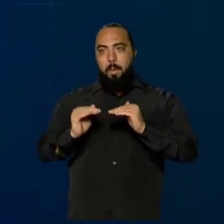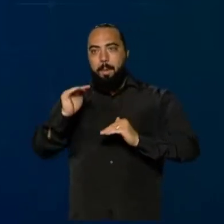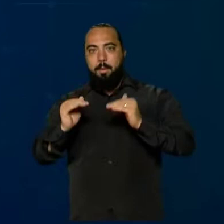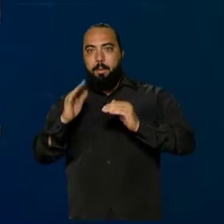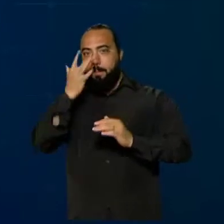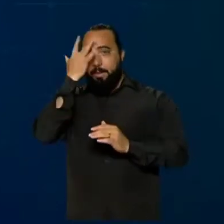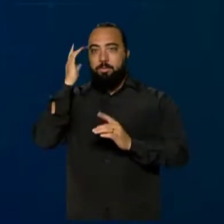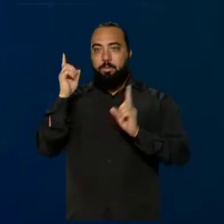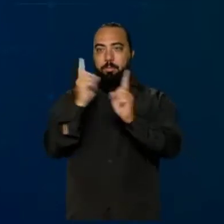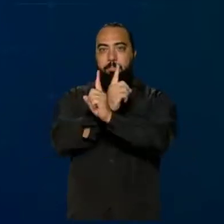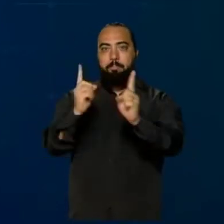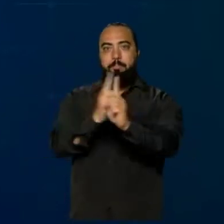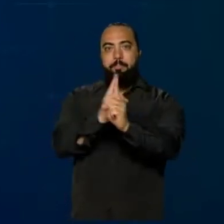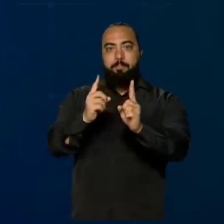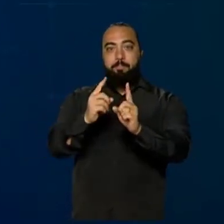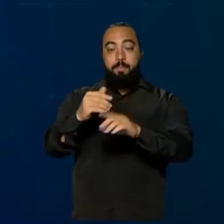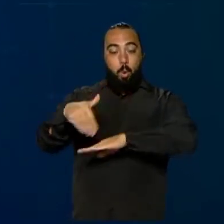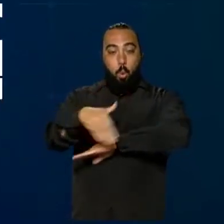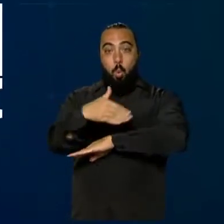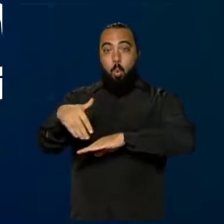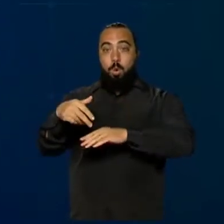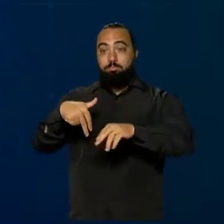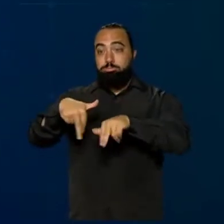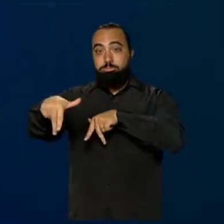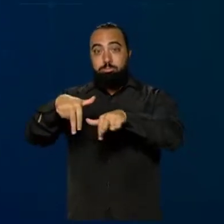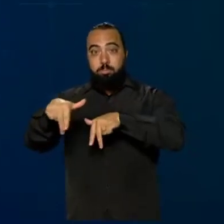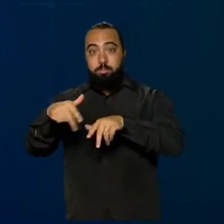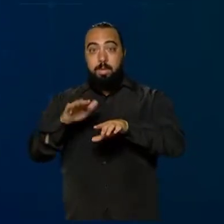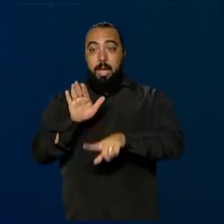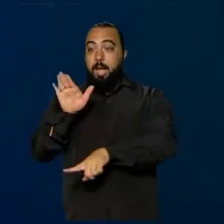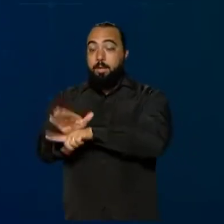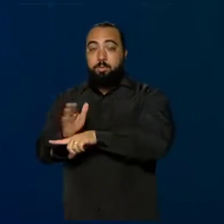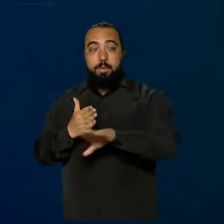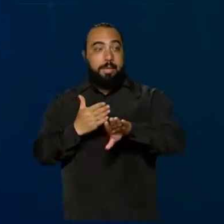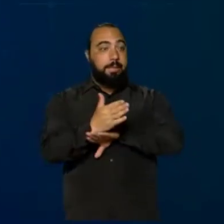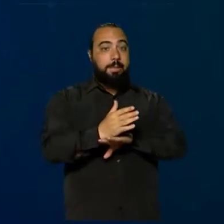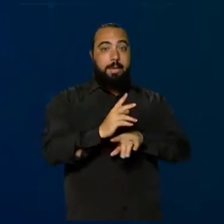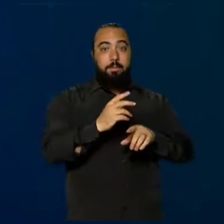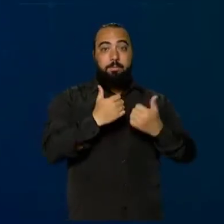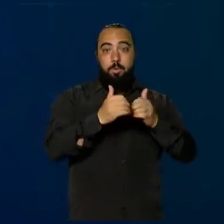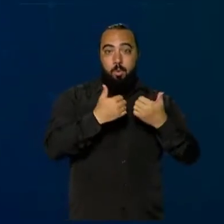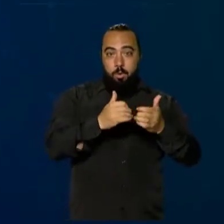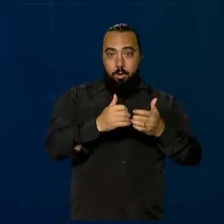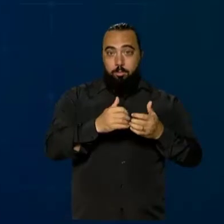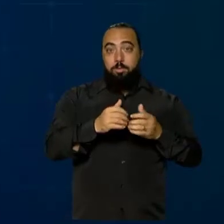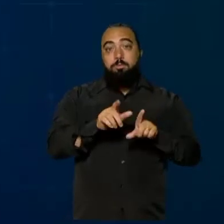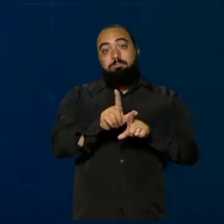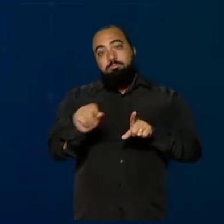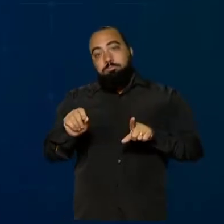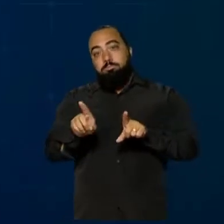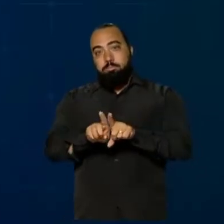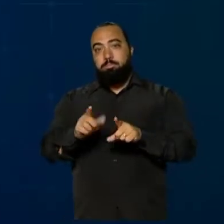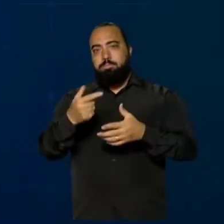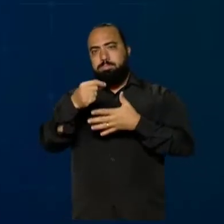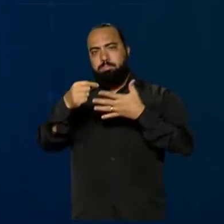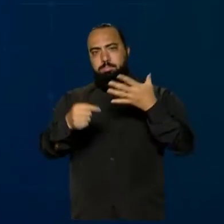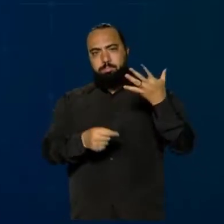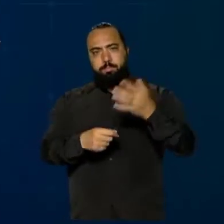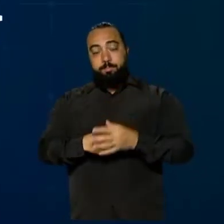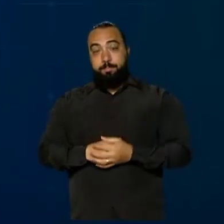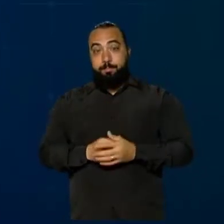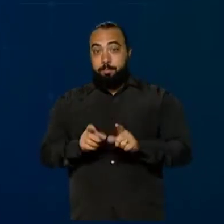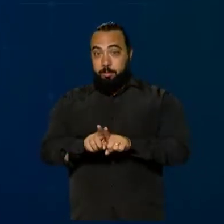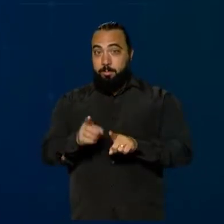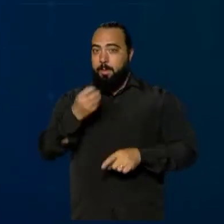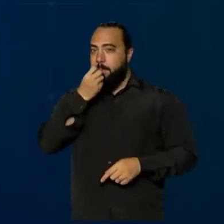pessoas, atravessar ruas, ajudar a entrar e sair de transporte público e muitas outras. Assume também função